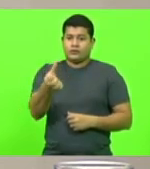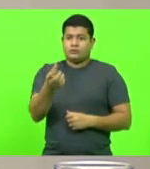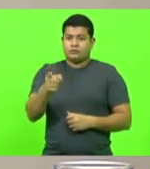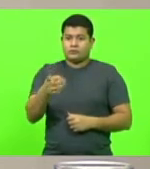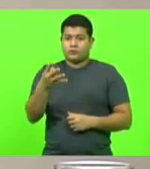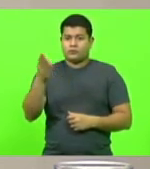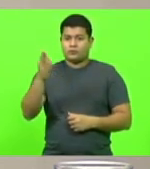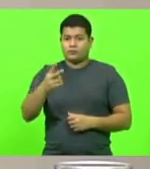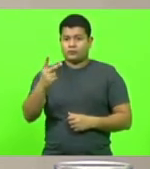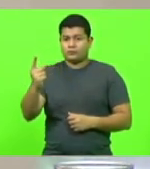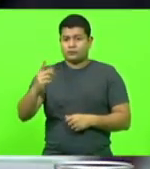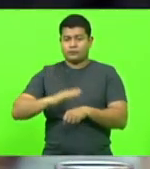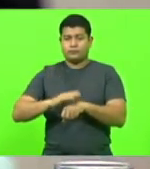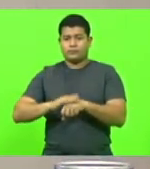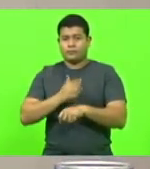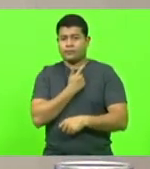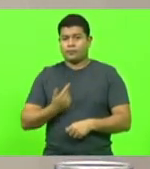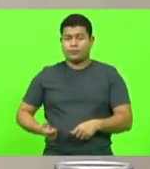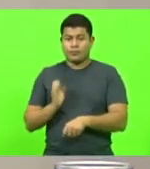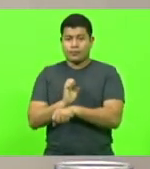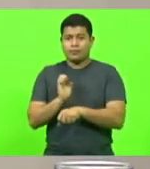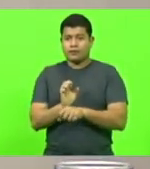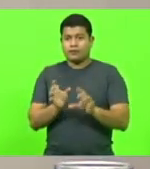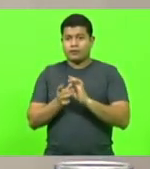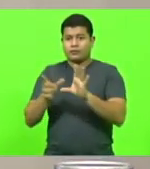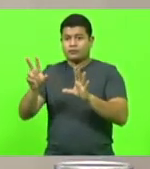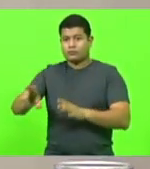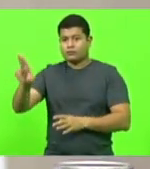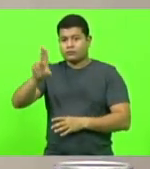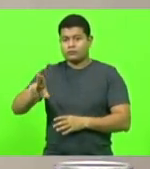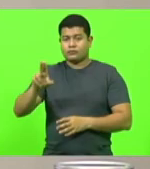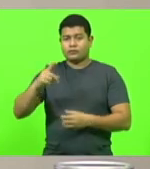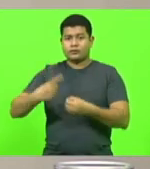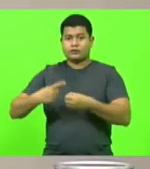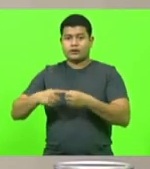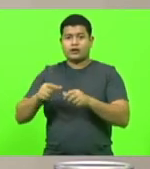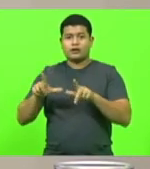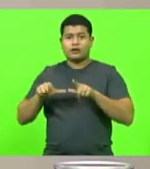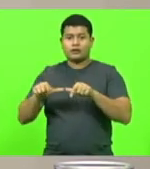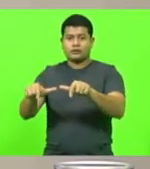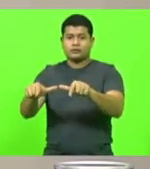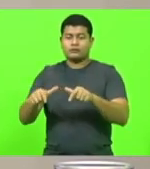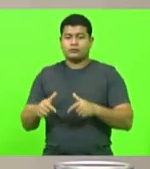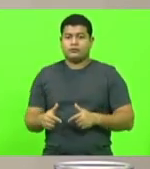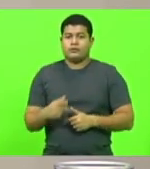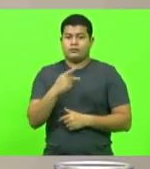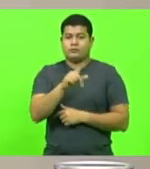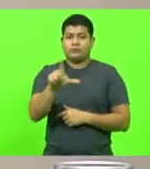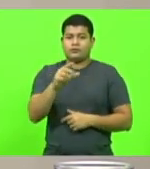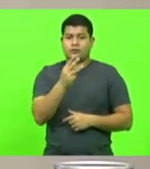356.4/2021, Governo do Estado, autoriza a concessão de uso de imóvel no município de Laguna. PL